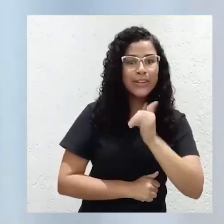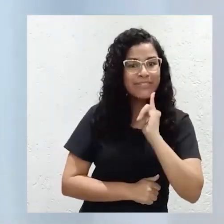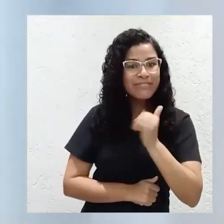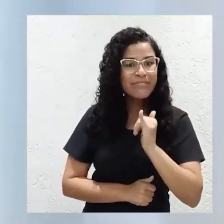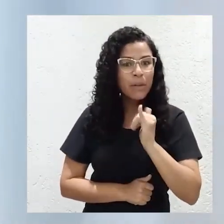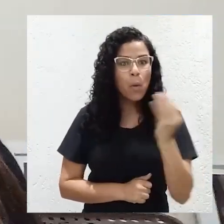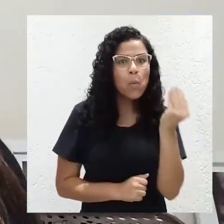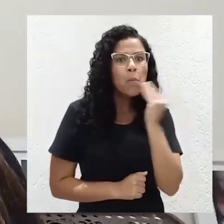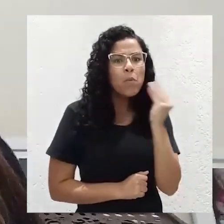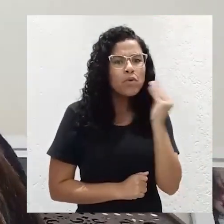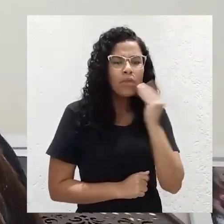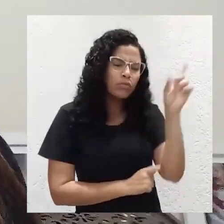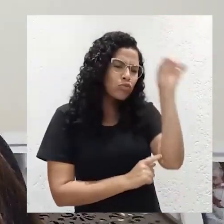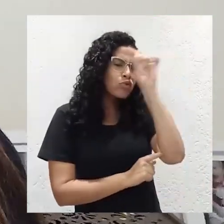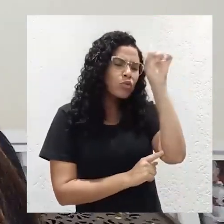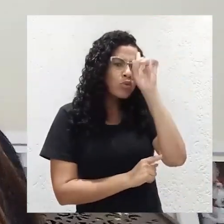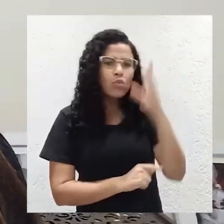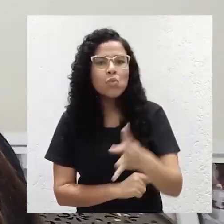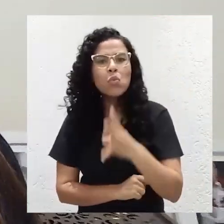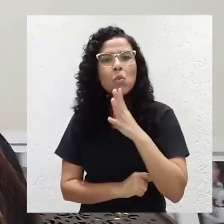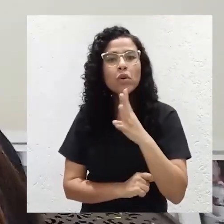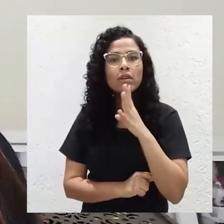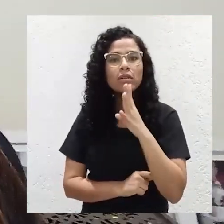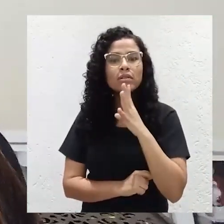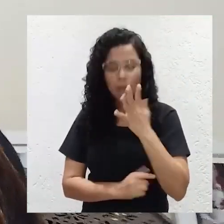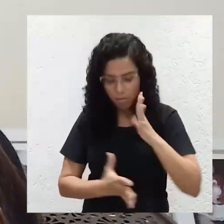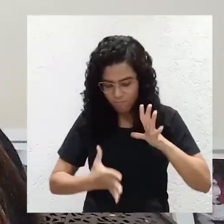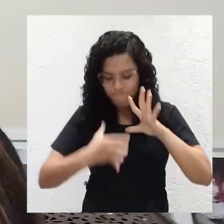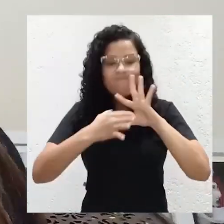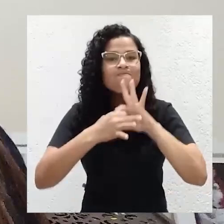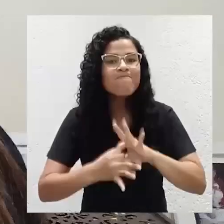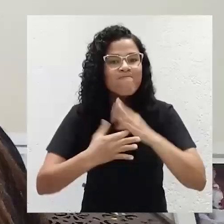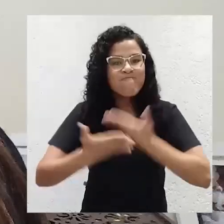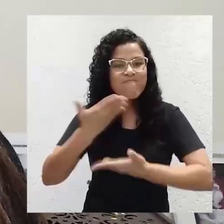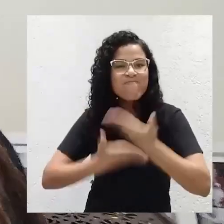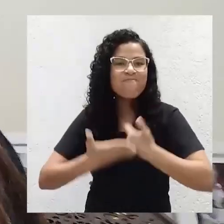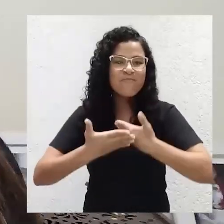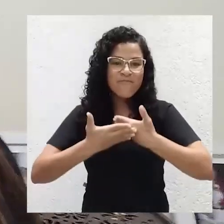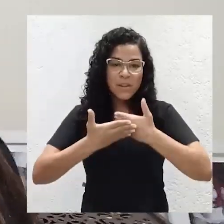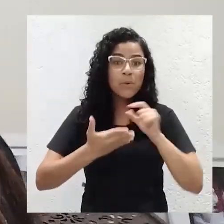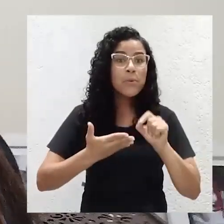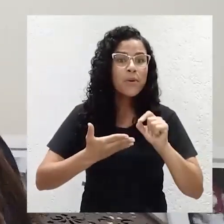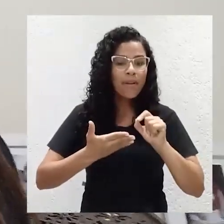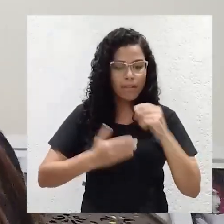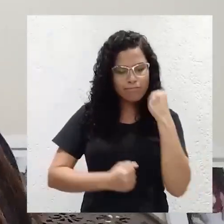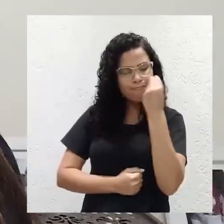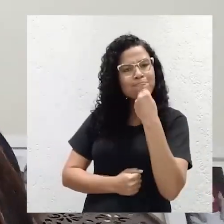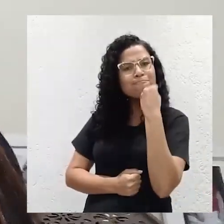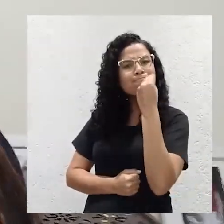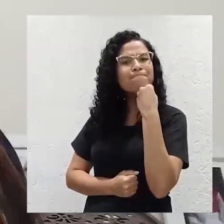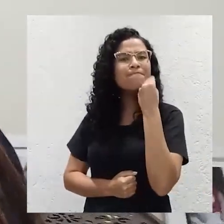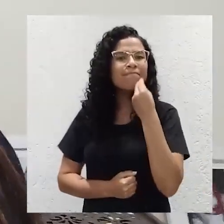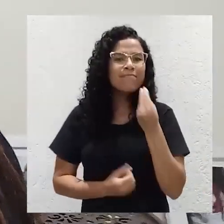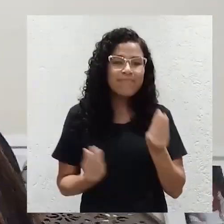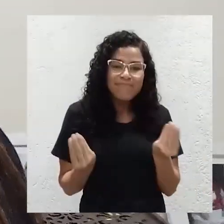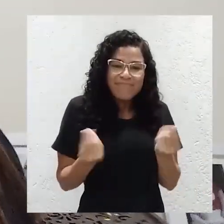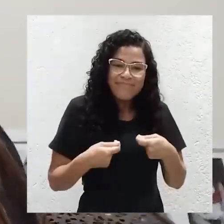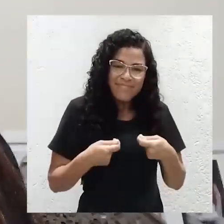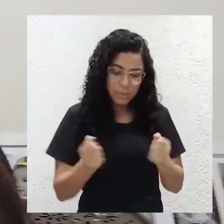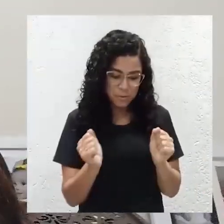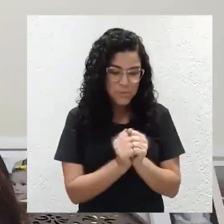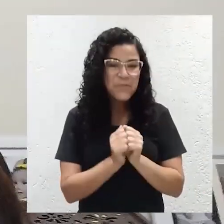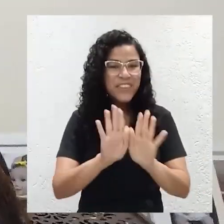contar histórias. A oportunidade diária de conhecer, interagir e trocar experiências de